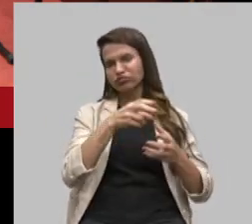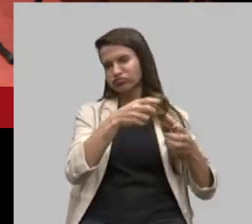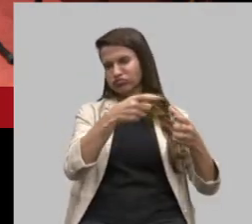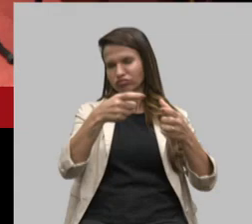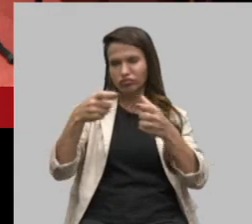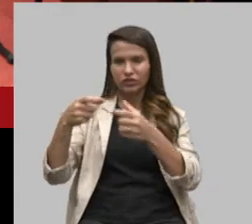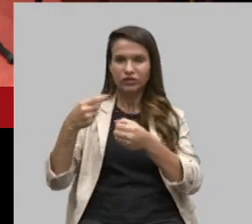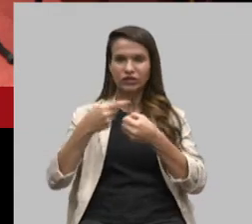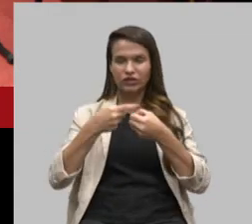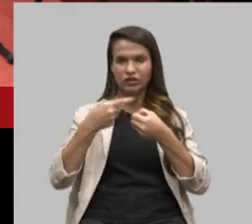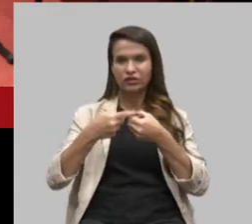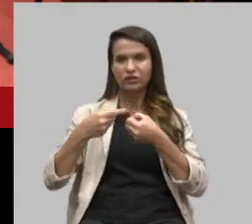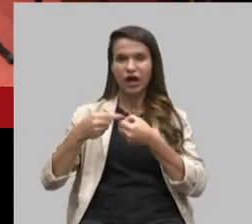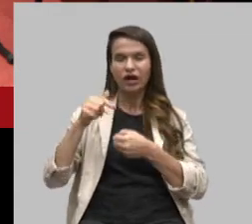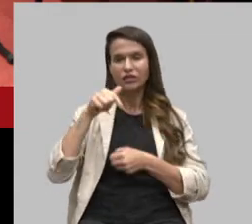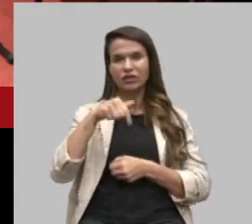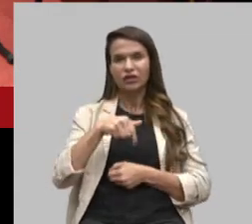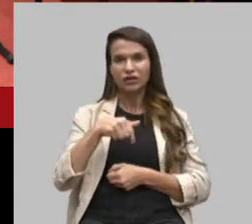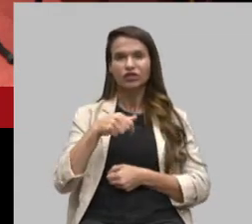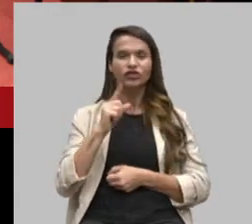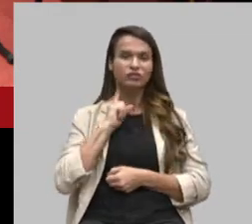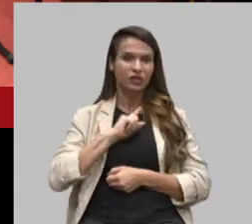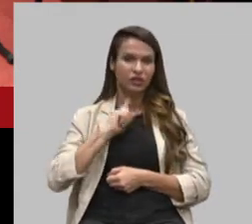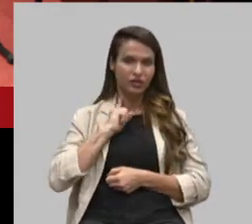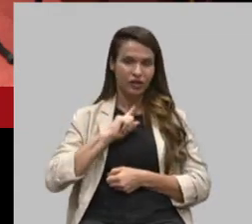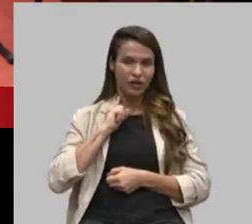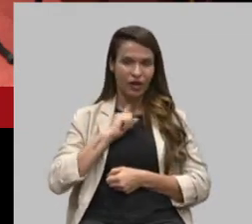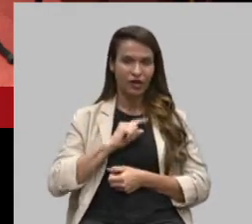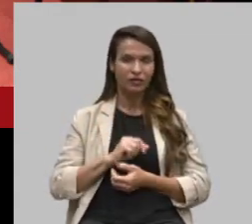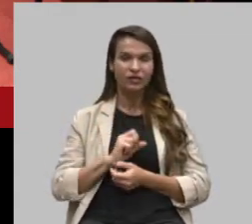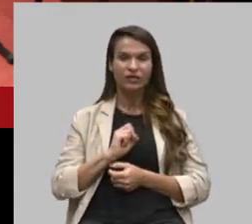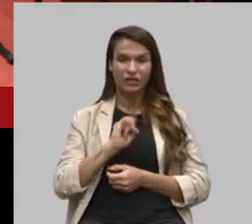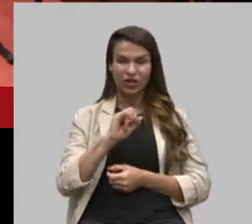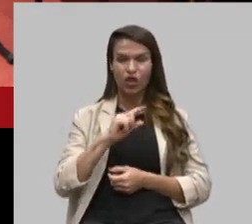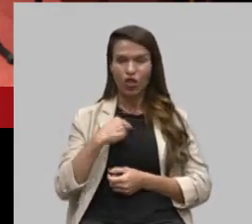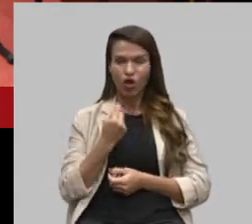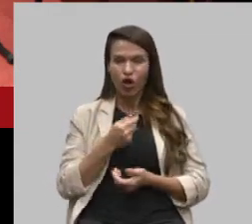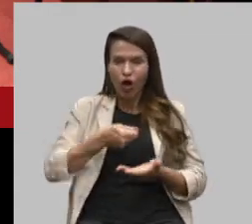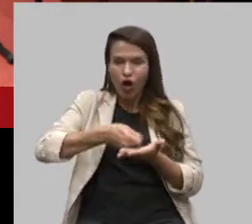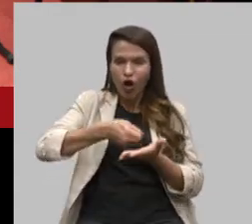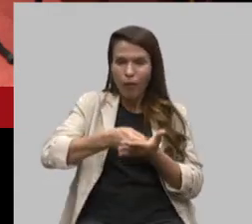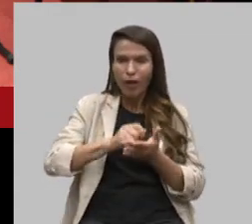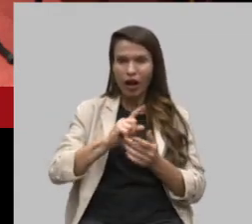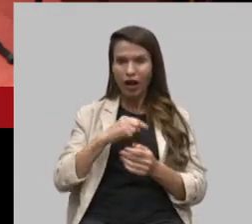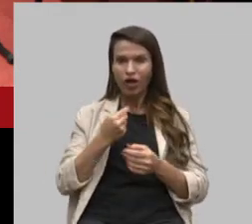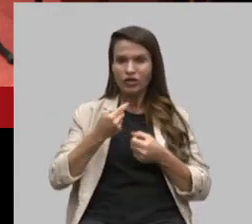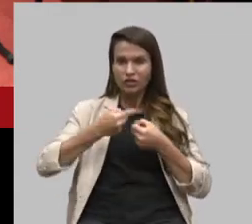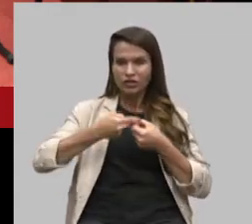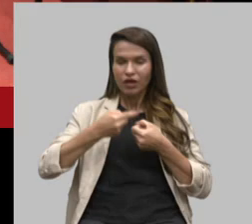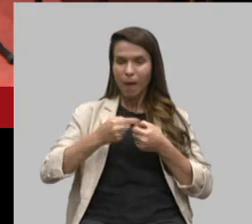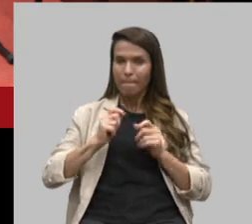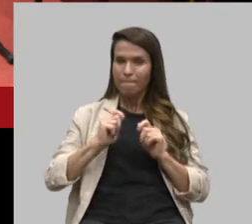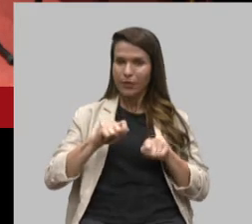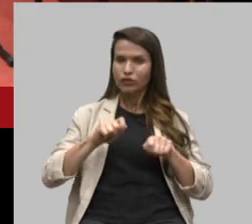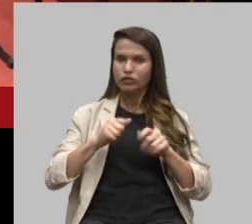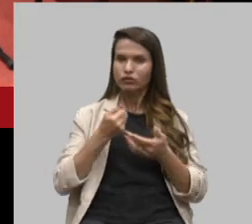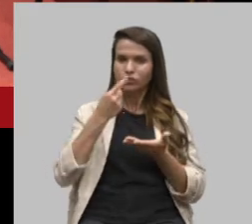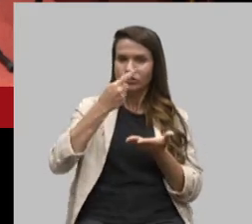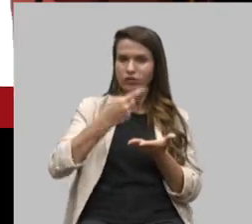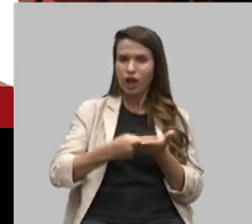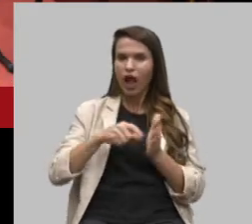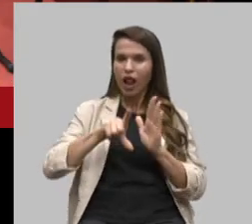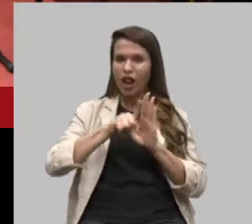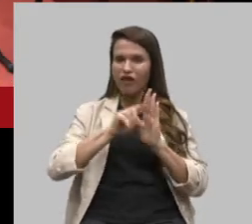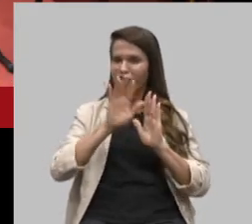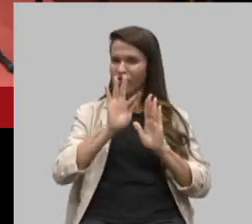quase de de Minas Gerais se nós cobrarmos na nossa cidade ela pode ser executada ela já é lei ela é Federal ela não